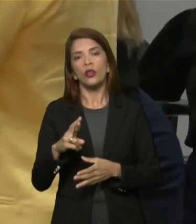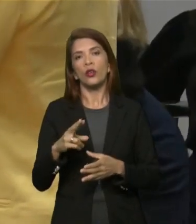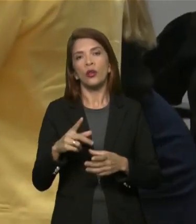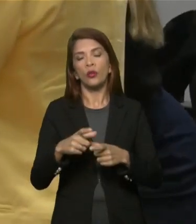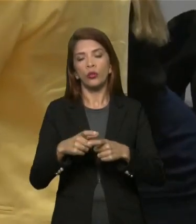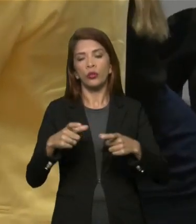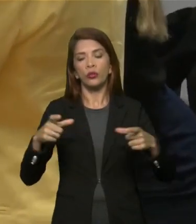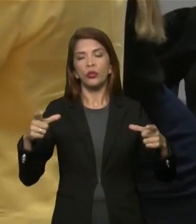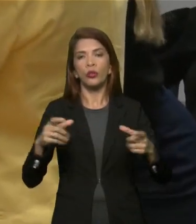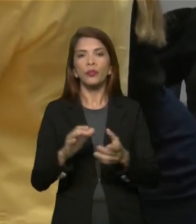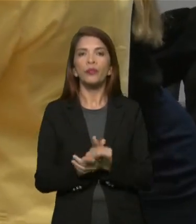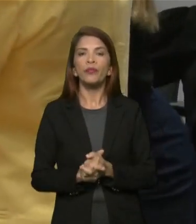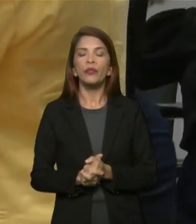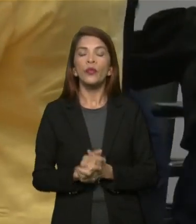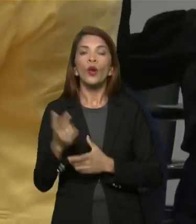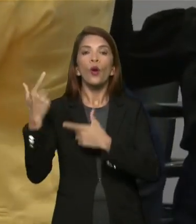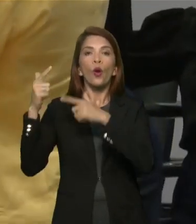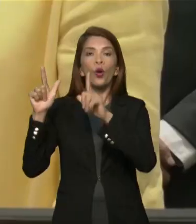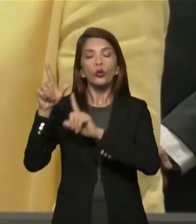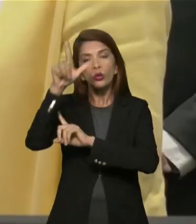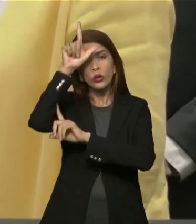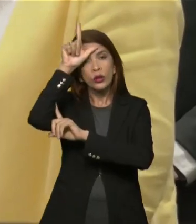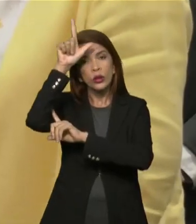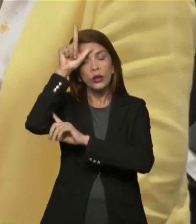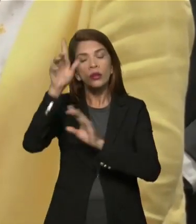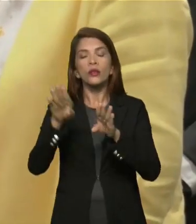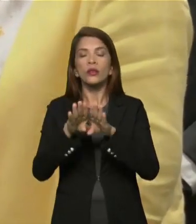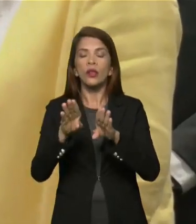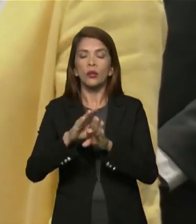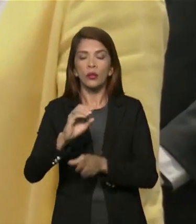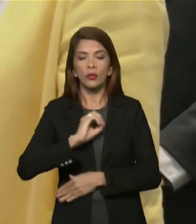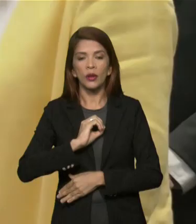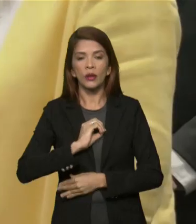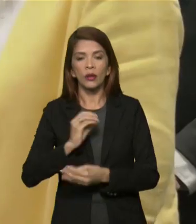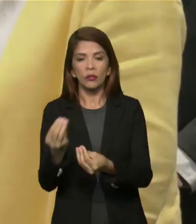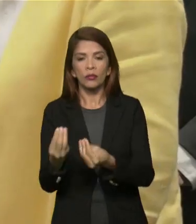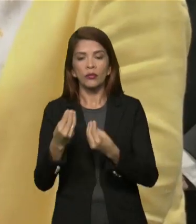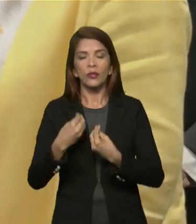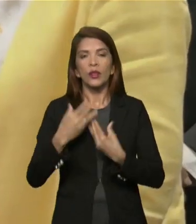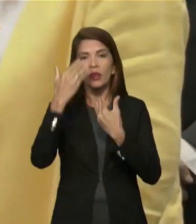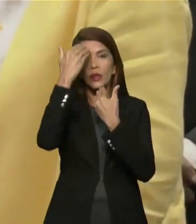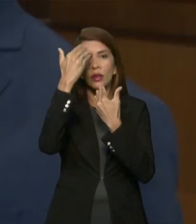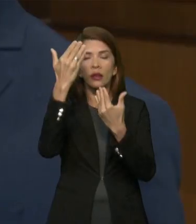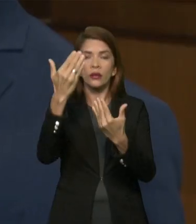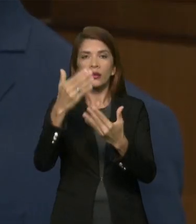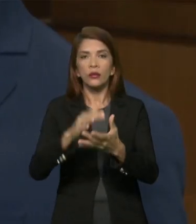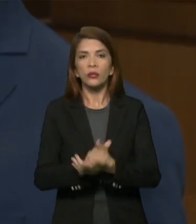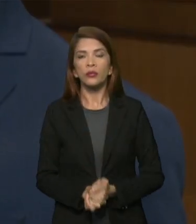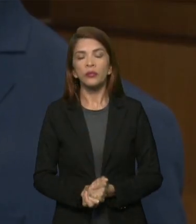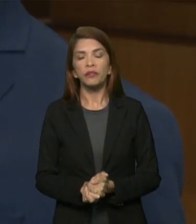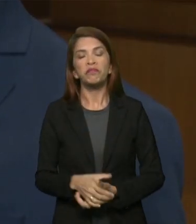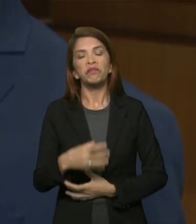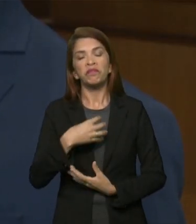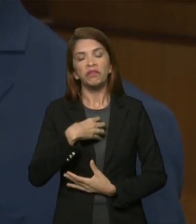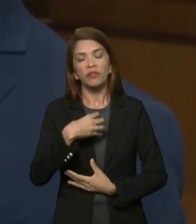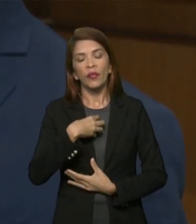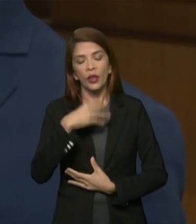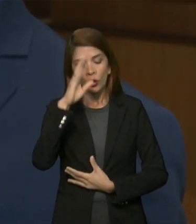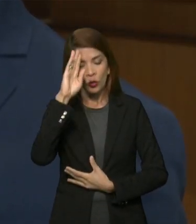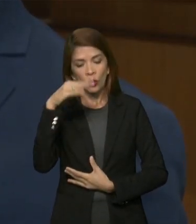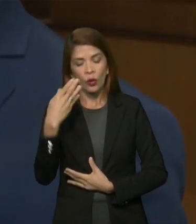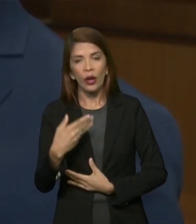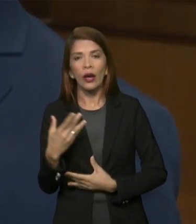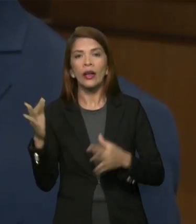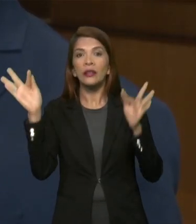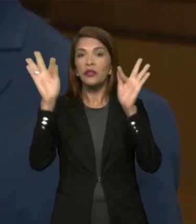líderes religiosos também receberam a medalha e agradeceram o reconhecimento concedido pelo Legislativo. Eu me sinto honrado e feliz, meu coração está